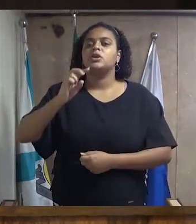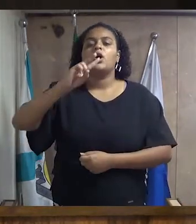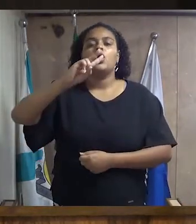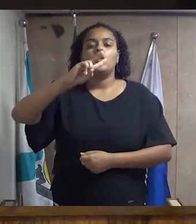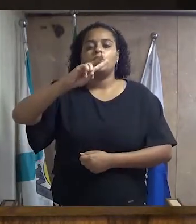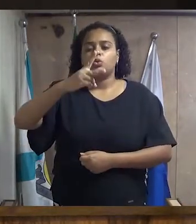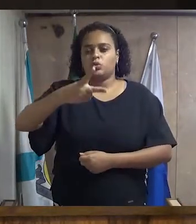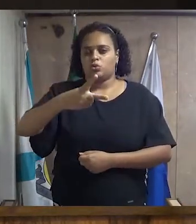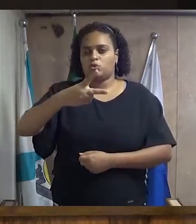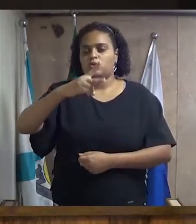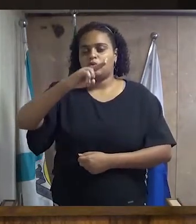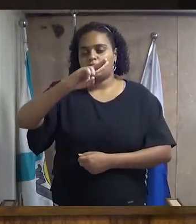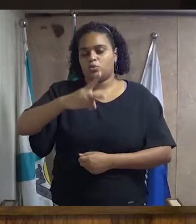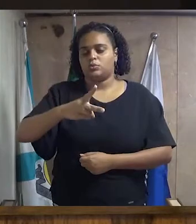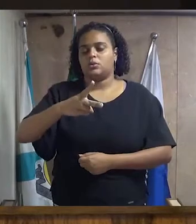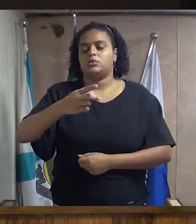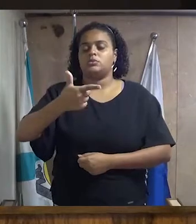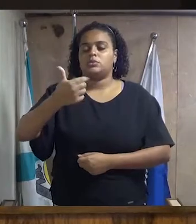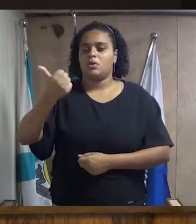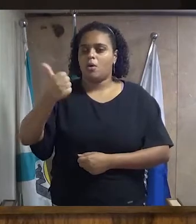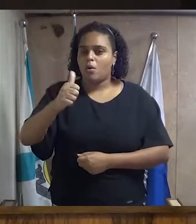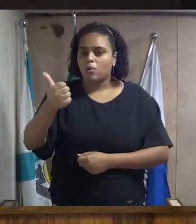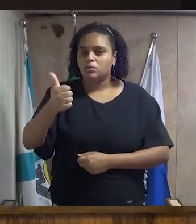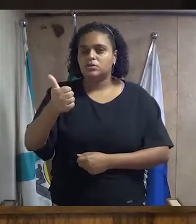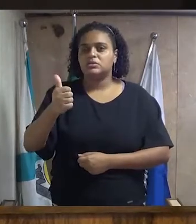vidas que se perderam pelo Covid-19.